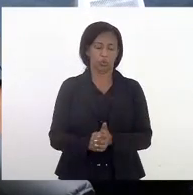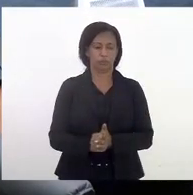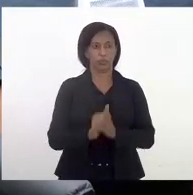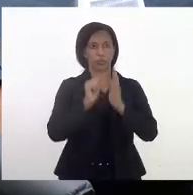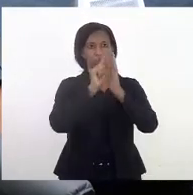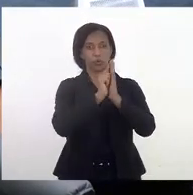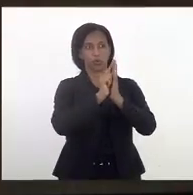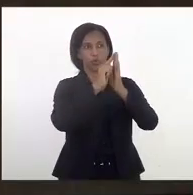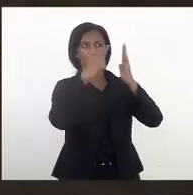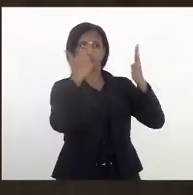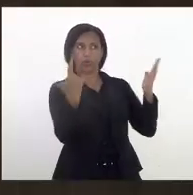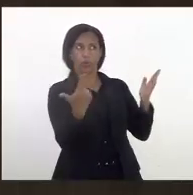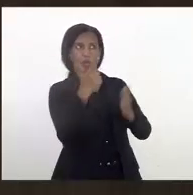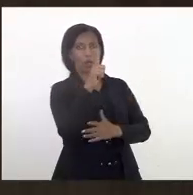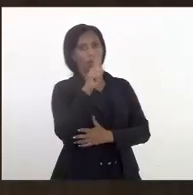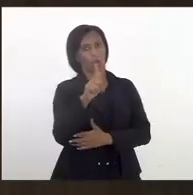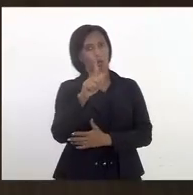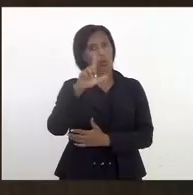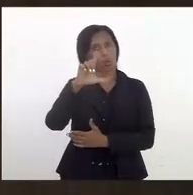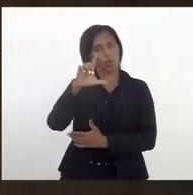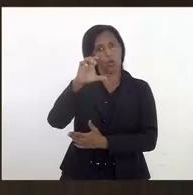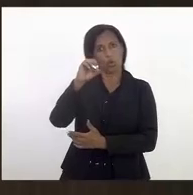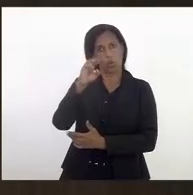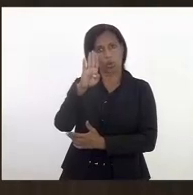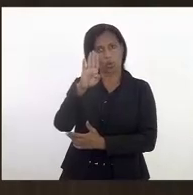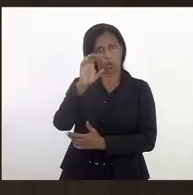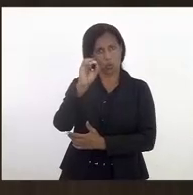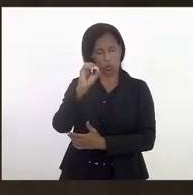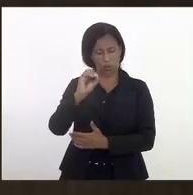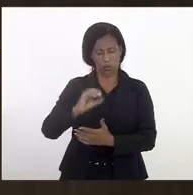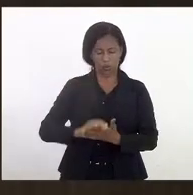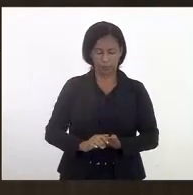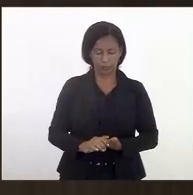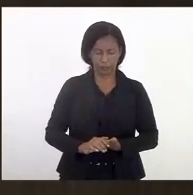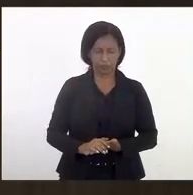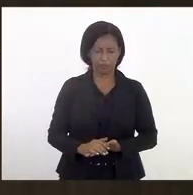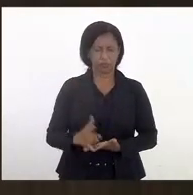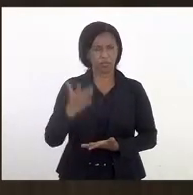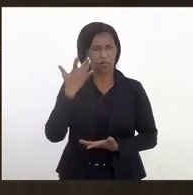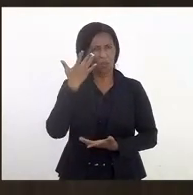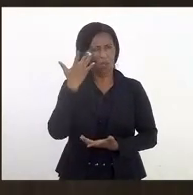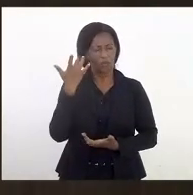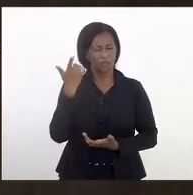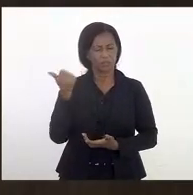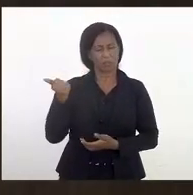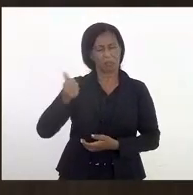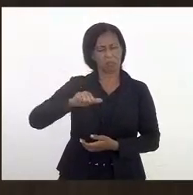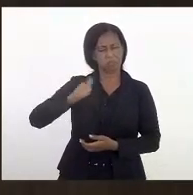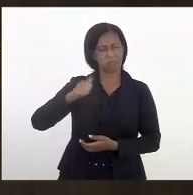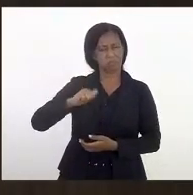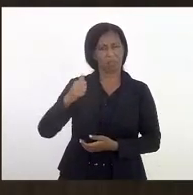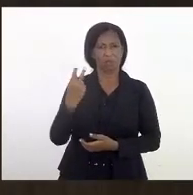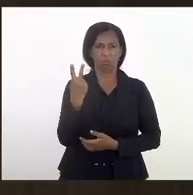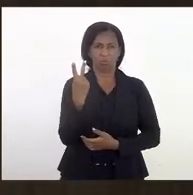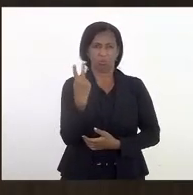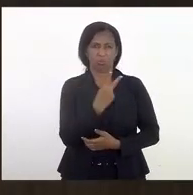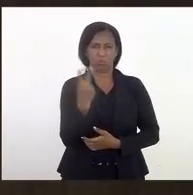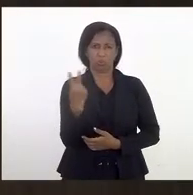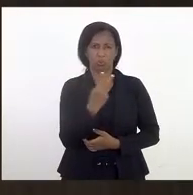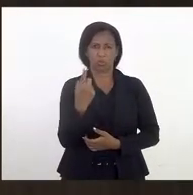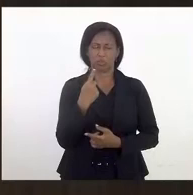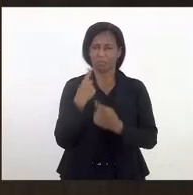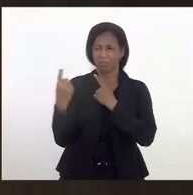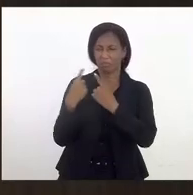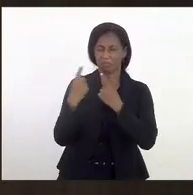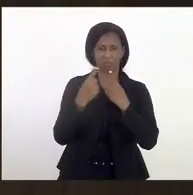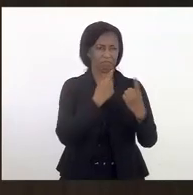Globo e acho que o jornal ele faz uma associação entre dois debates diferentes para tentar